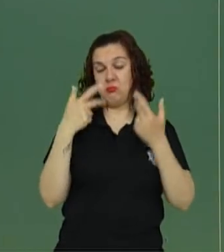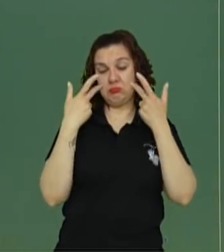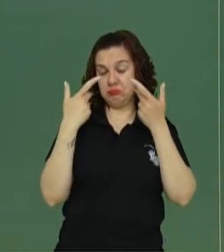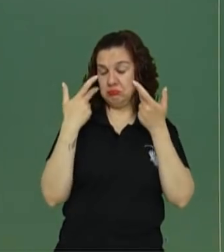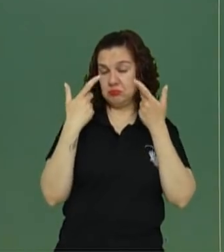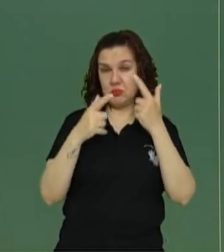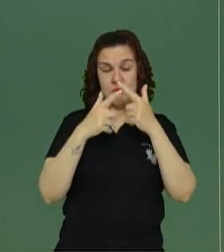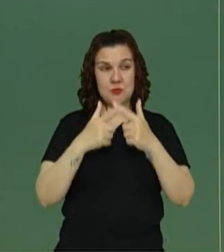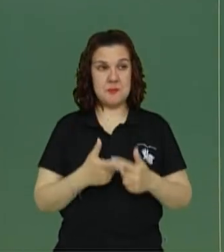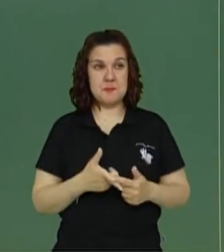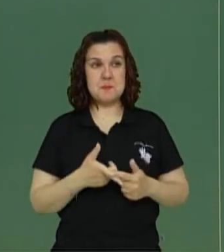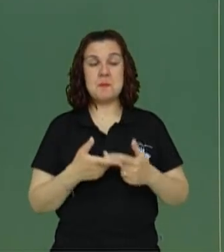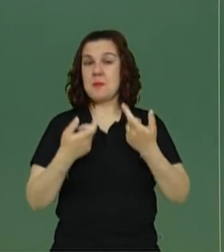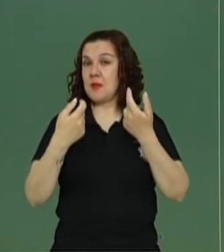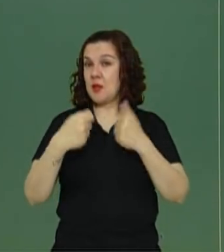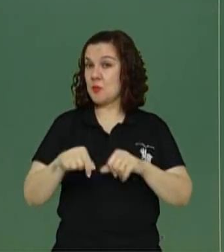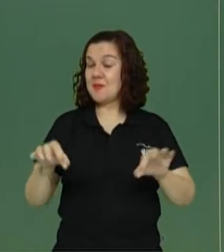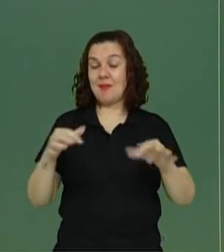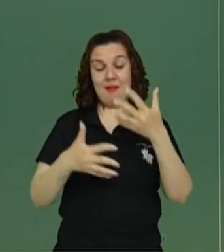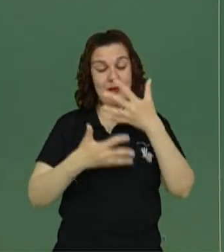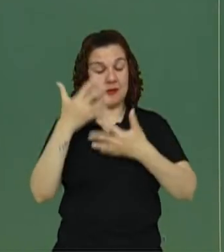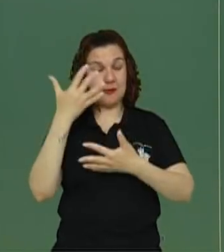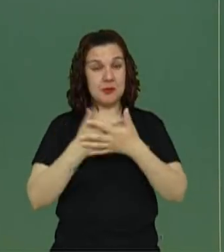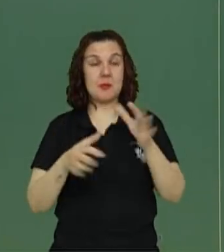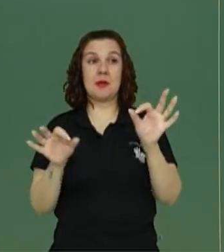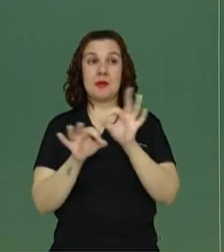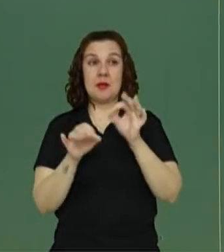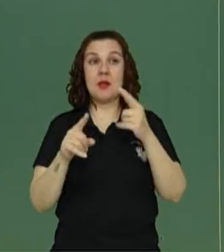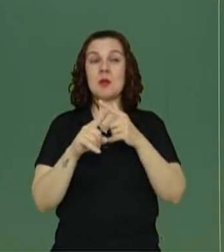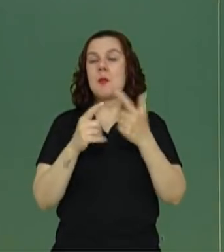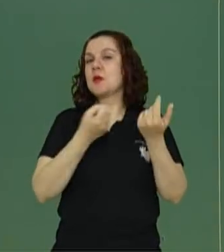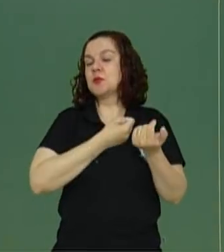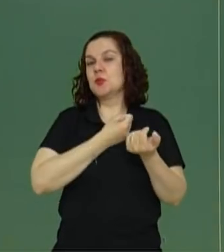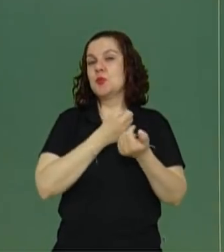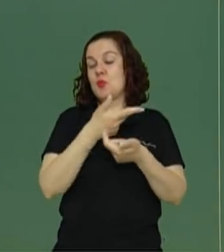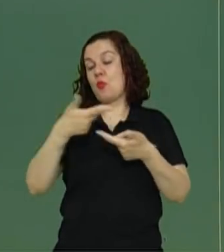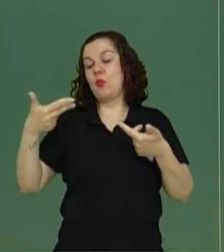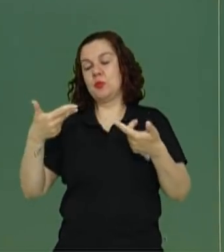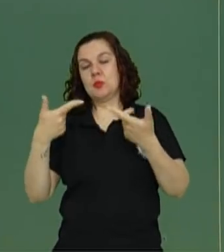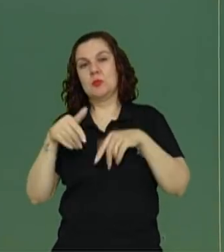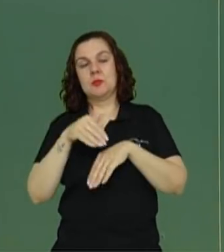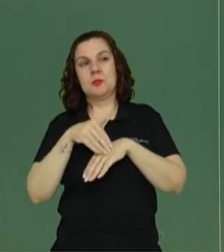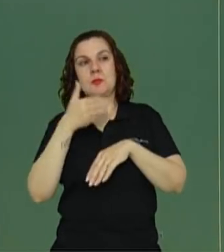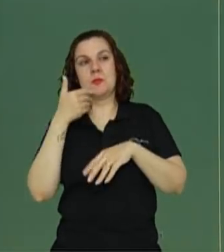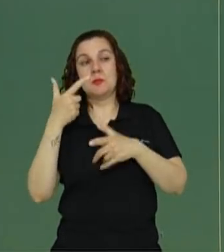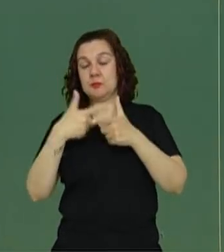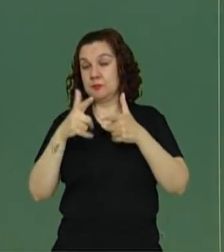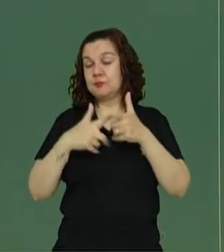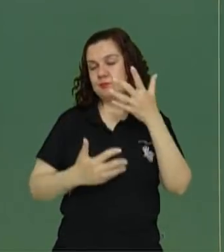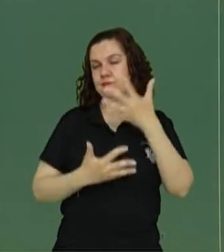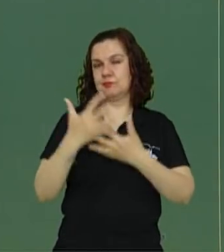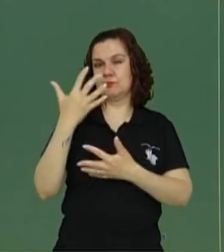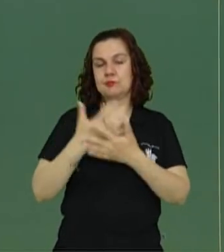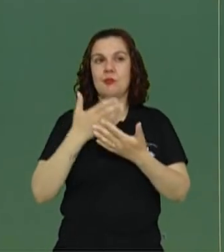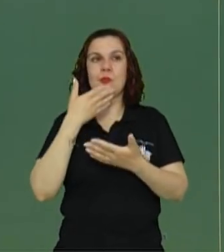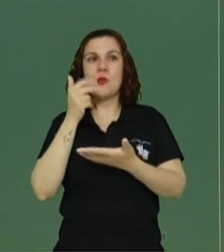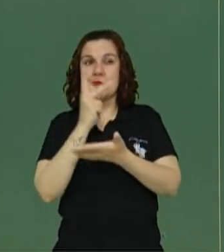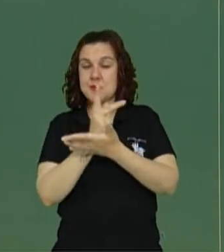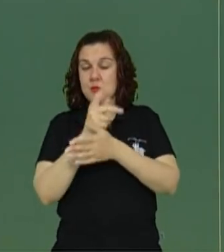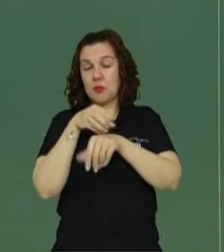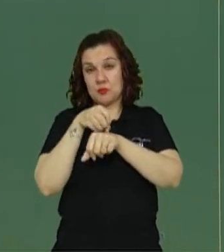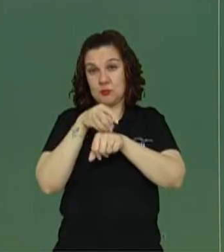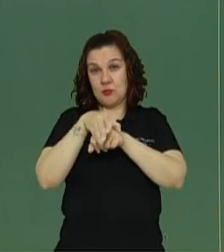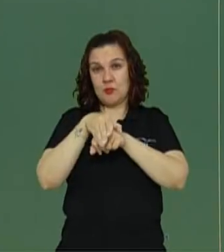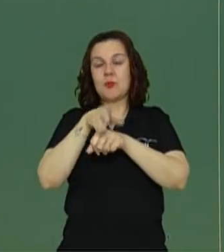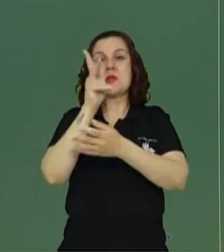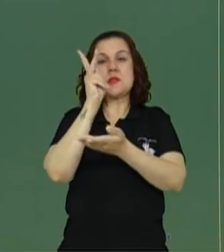neutro da multiplicação, ele não afetaria em nada, né? Mas se fosse um outro número aqui, eu poderia ter problemas. Então, sempre recomendo